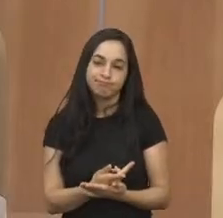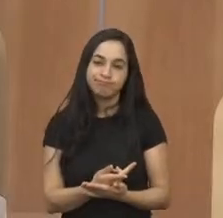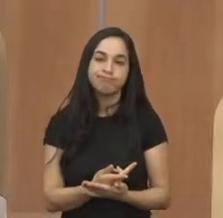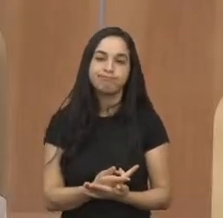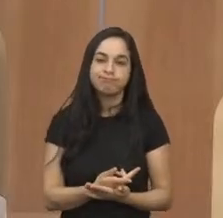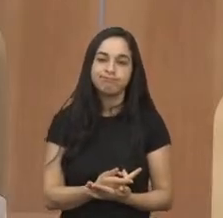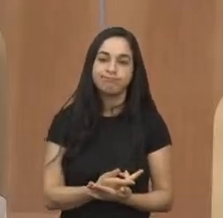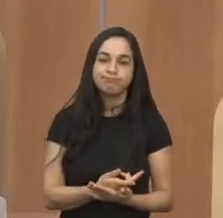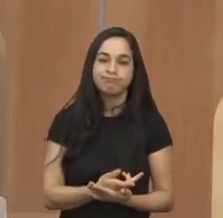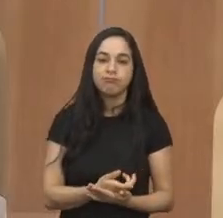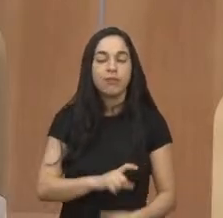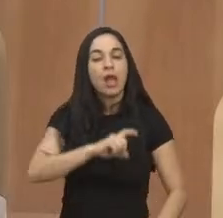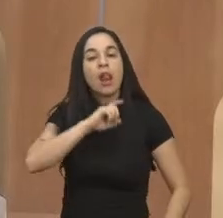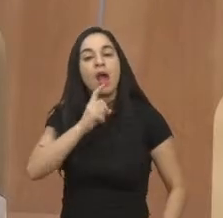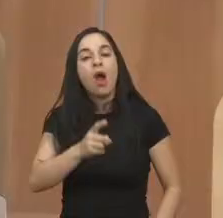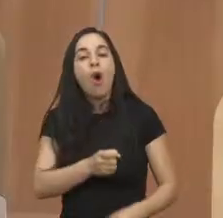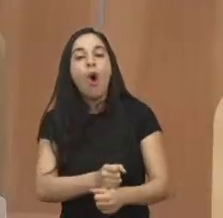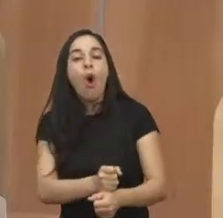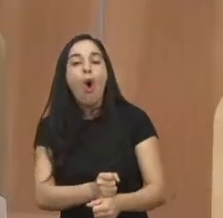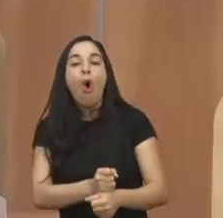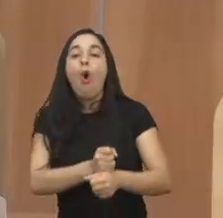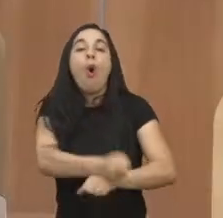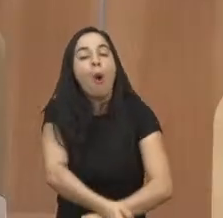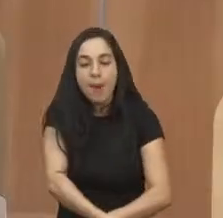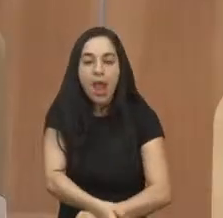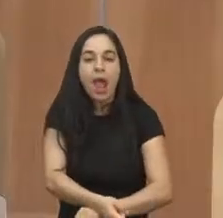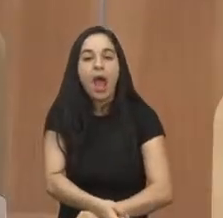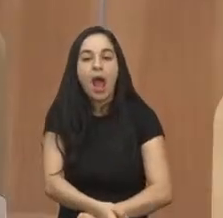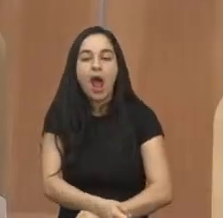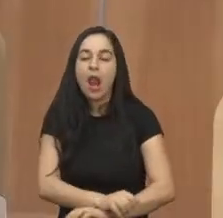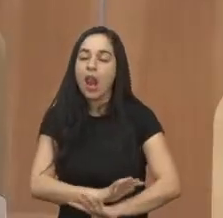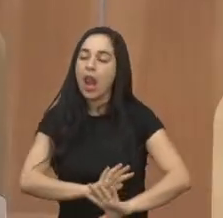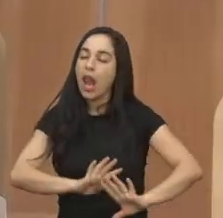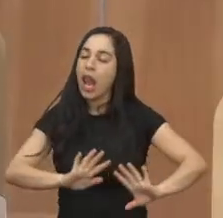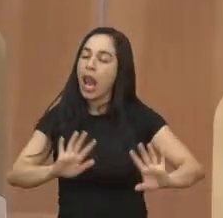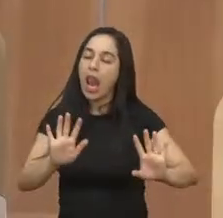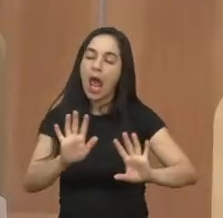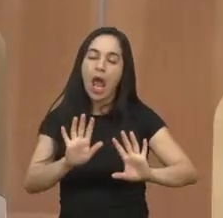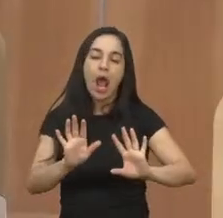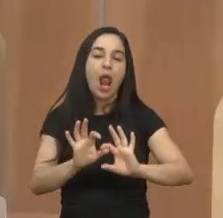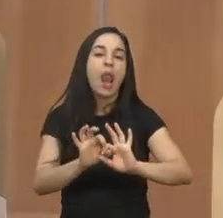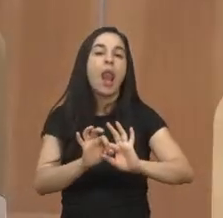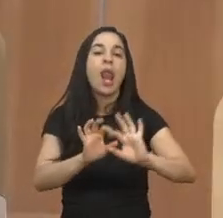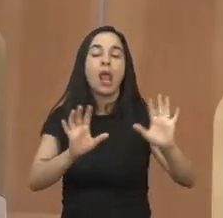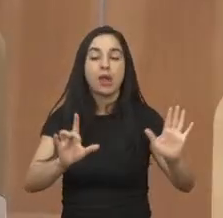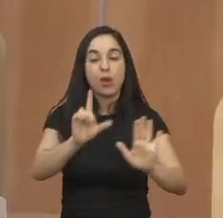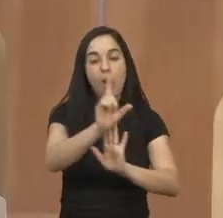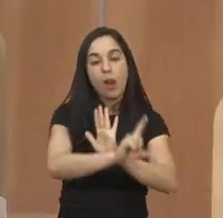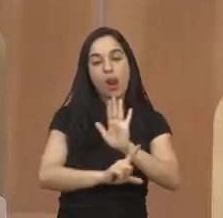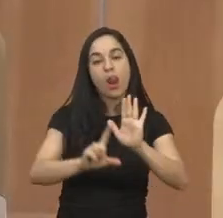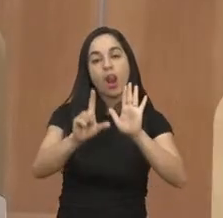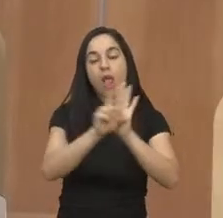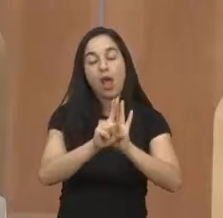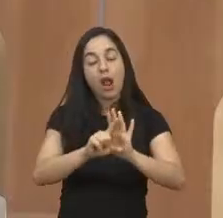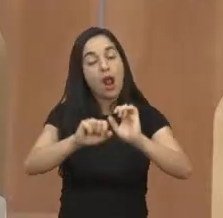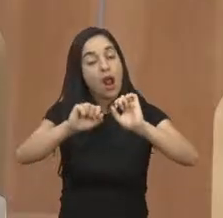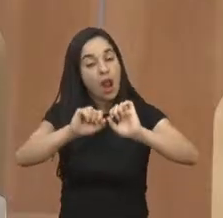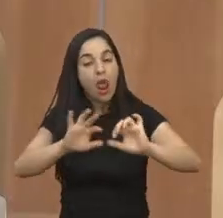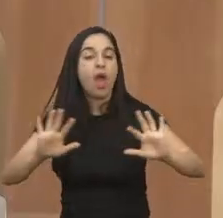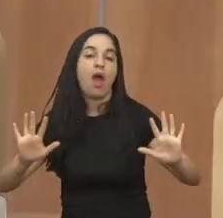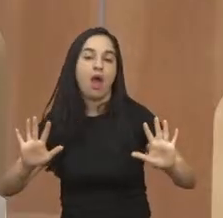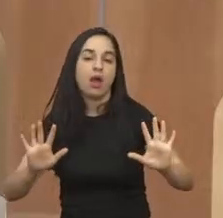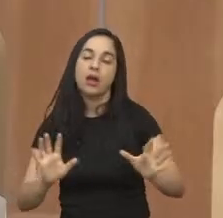está impondo que seja feito sepultamento. A legislação é muito clara. Ela dá